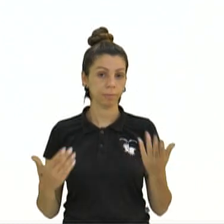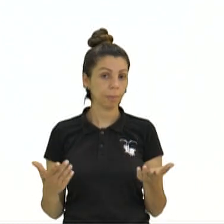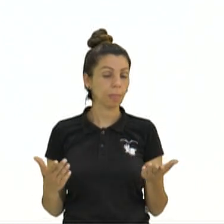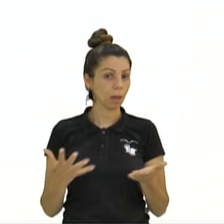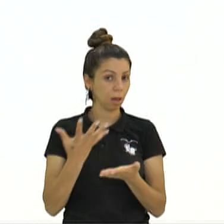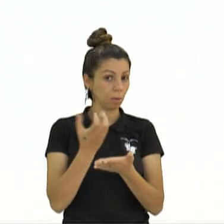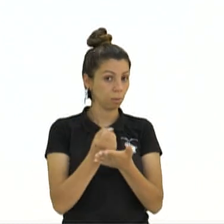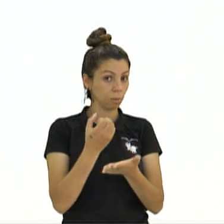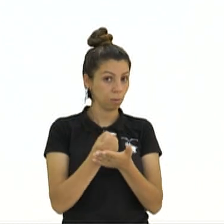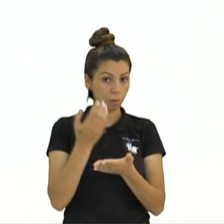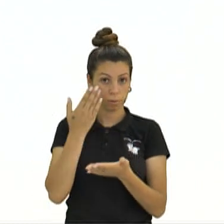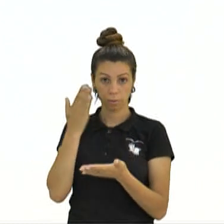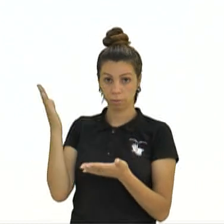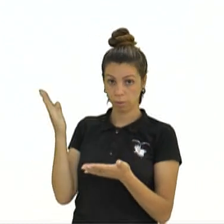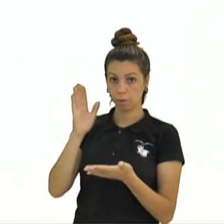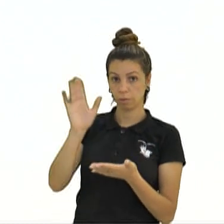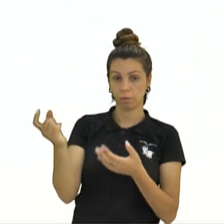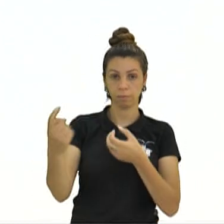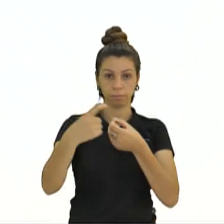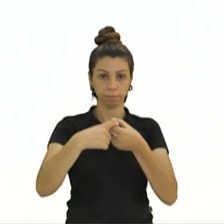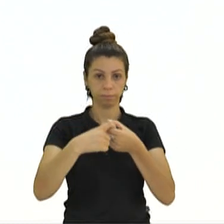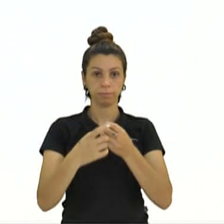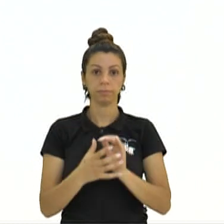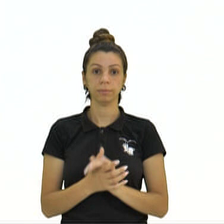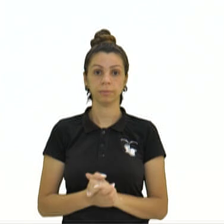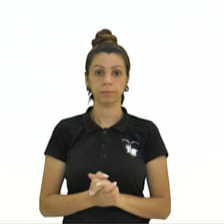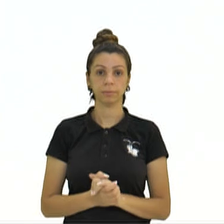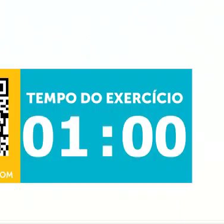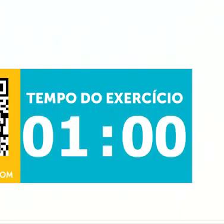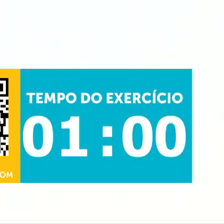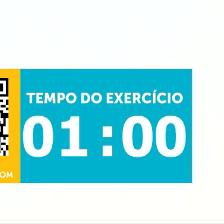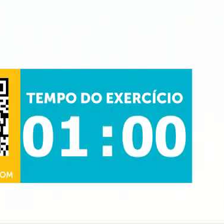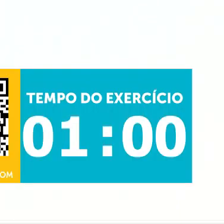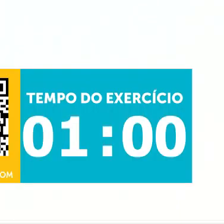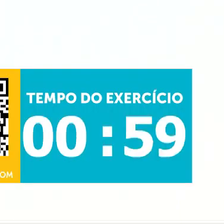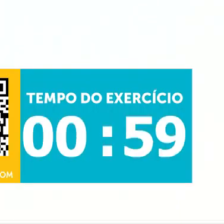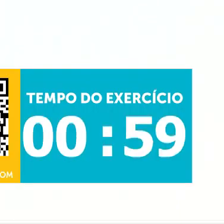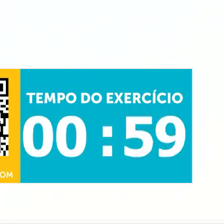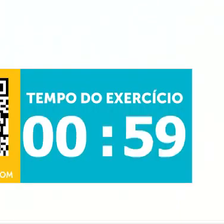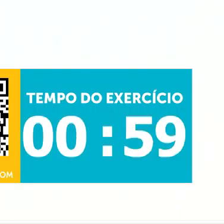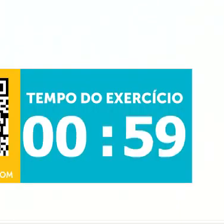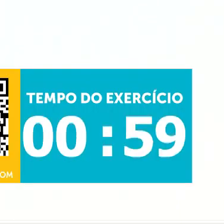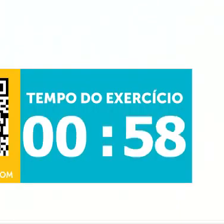anote isso para mim e eu já volto.